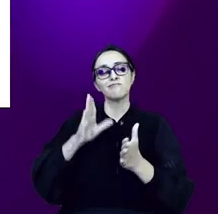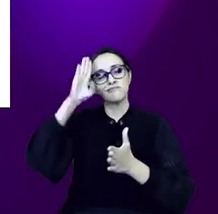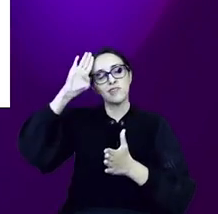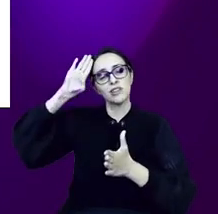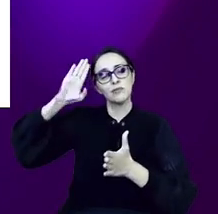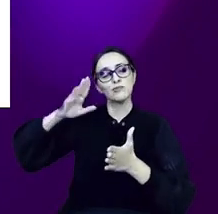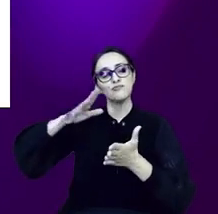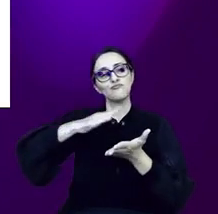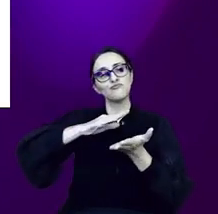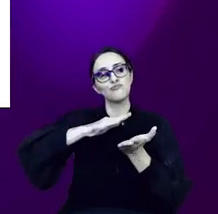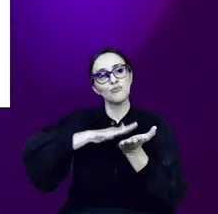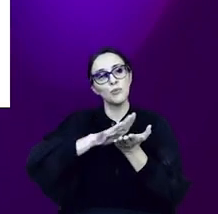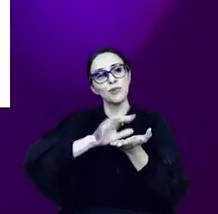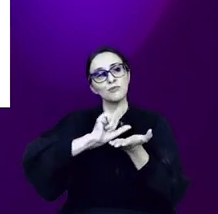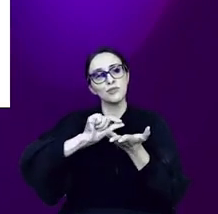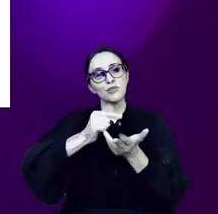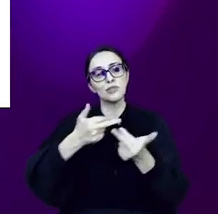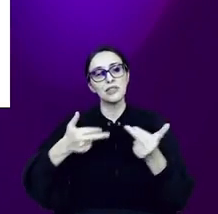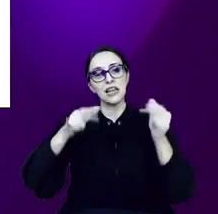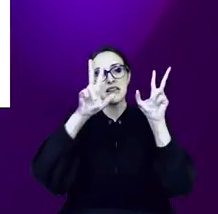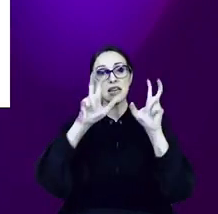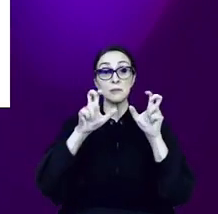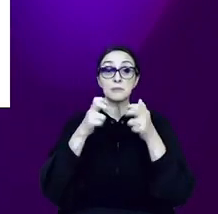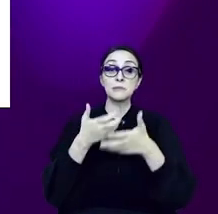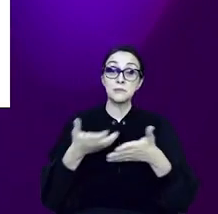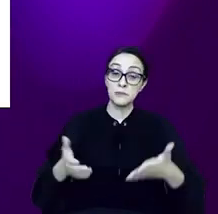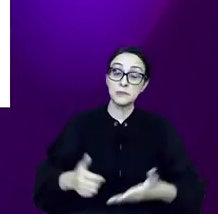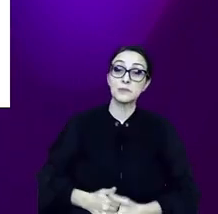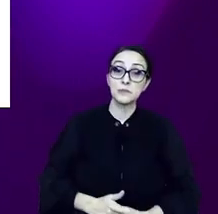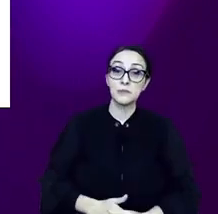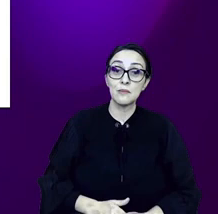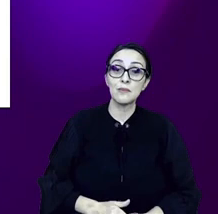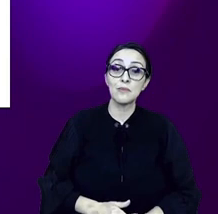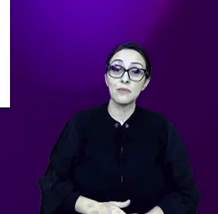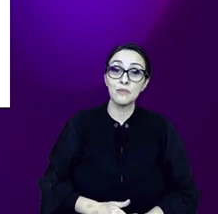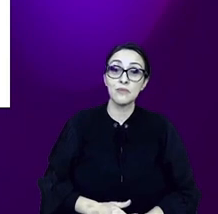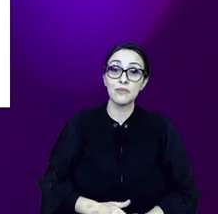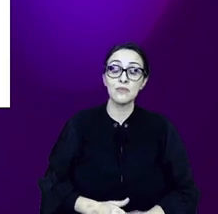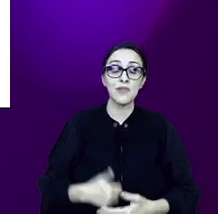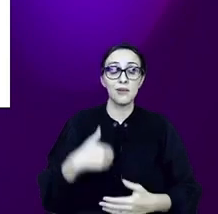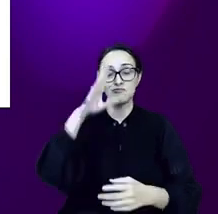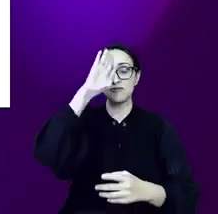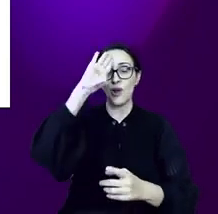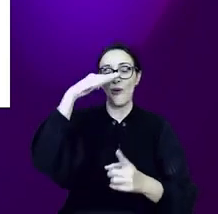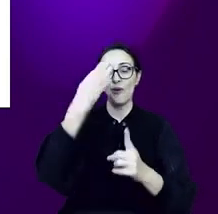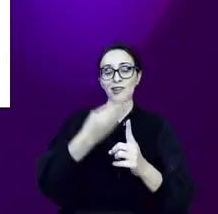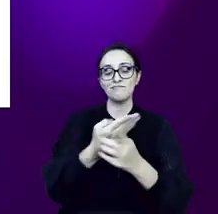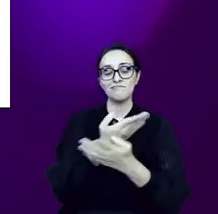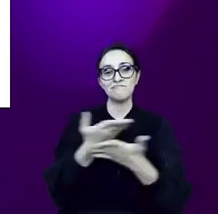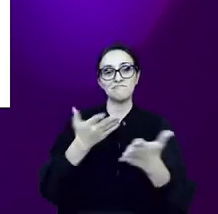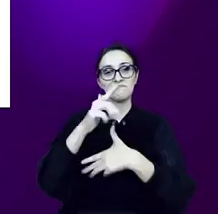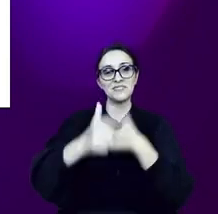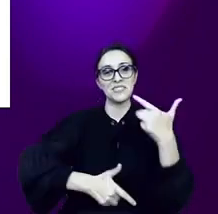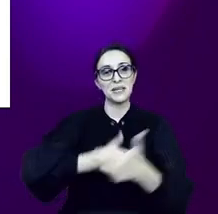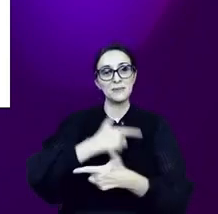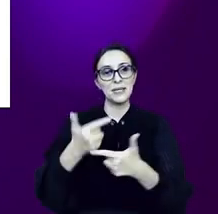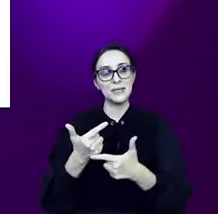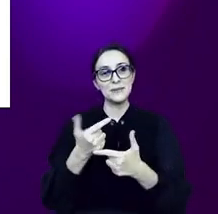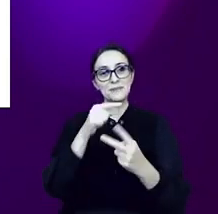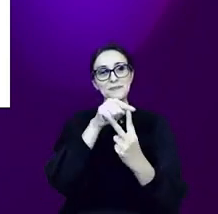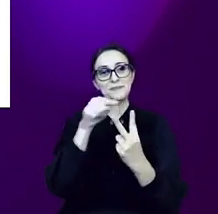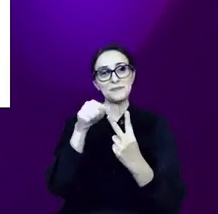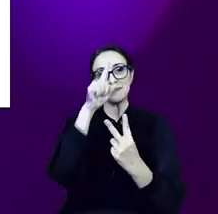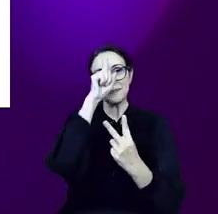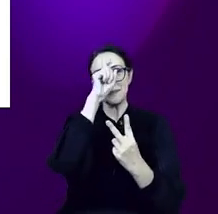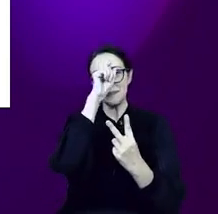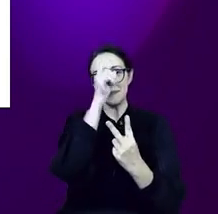esse tema, né, só ressaltando aqui a grande honra que eu considero poder trabalhar nesses dois hospitais,